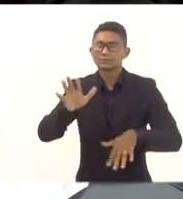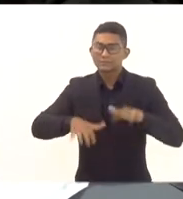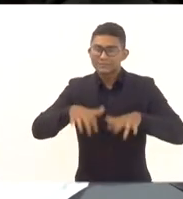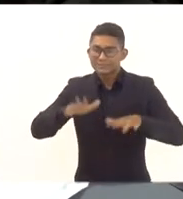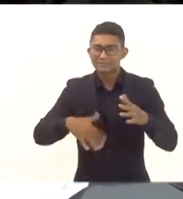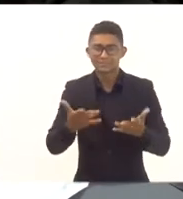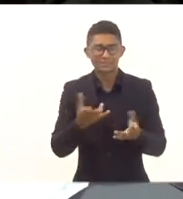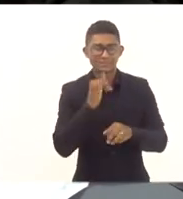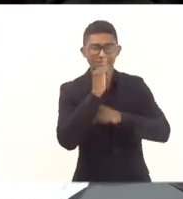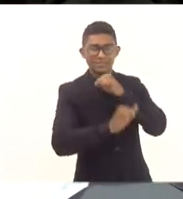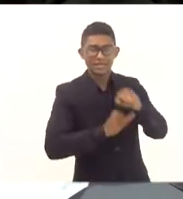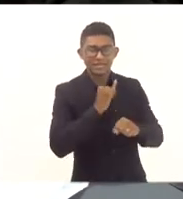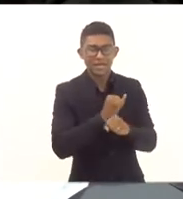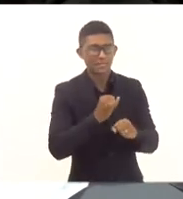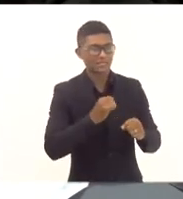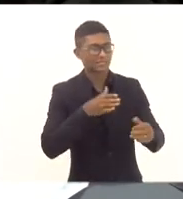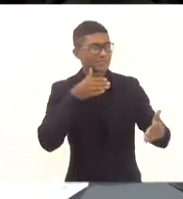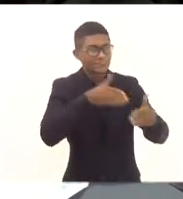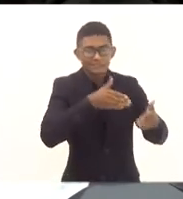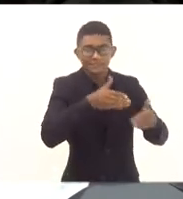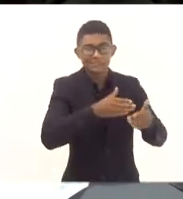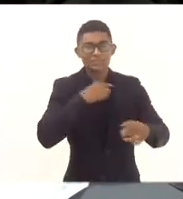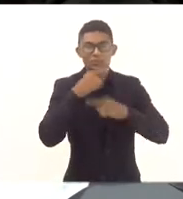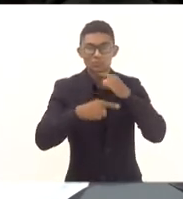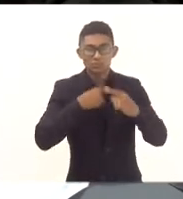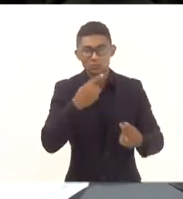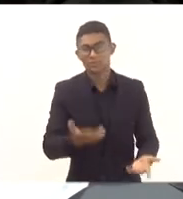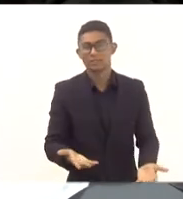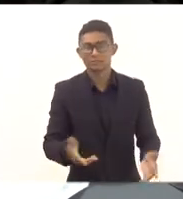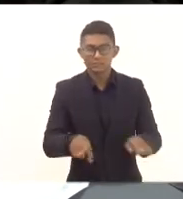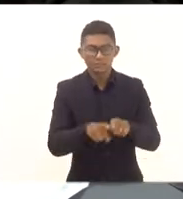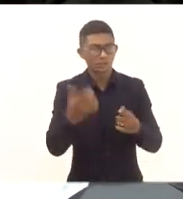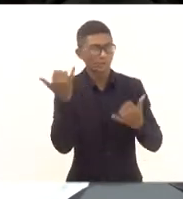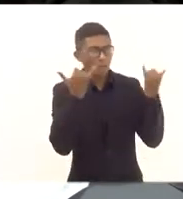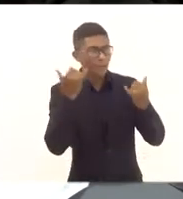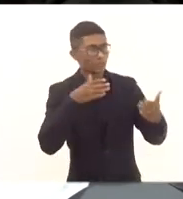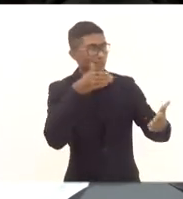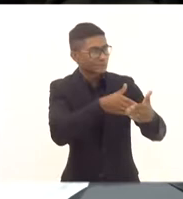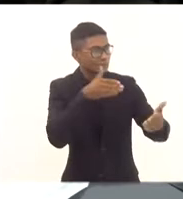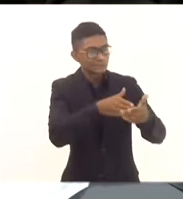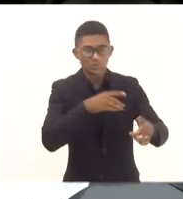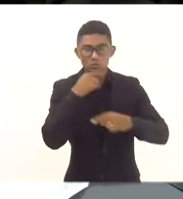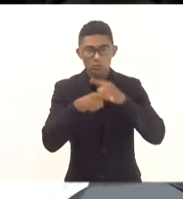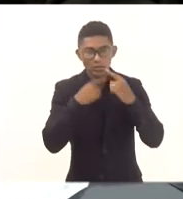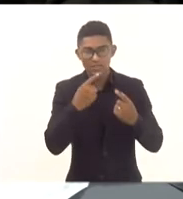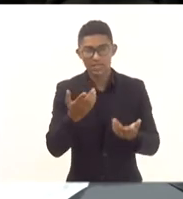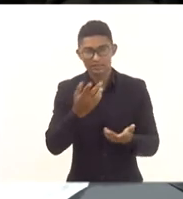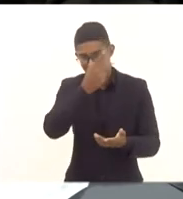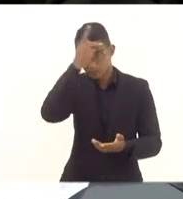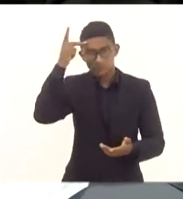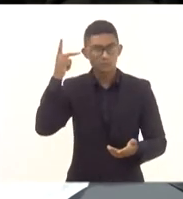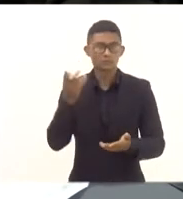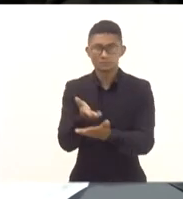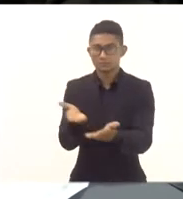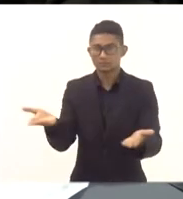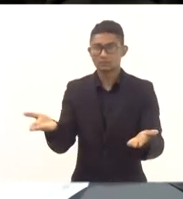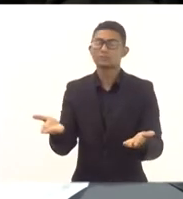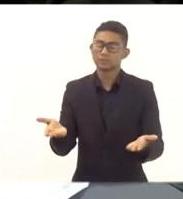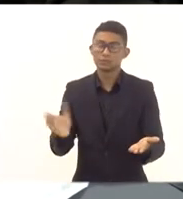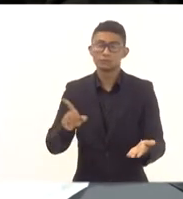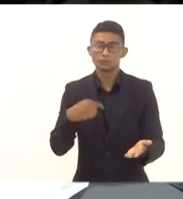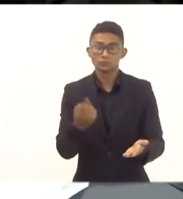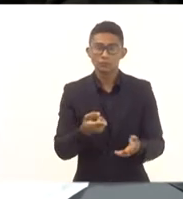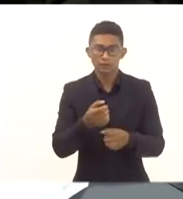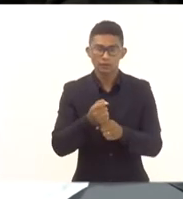acesso à internet acesso a informações precisas né então a gente lança em